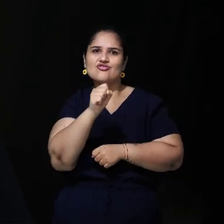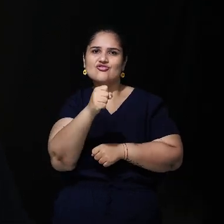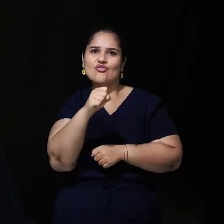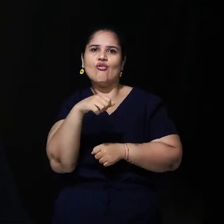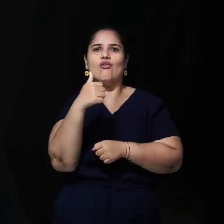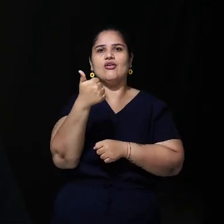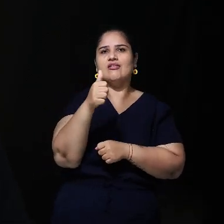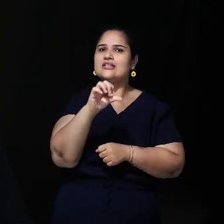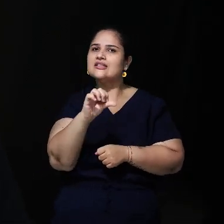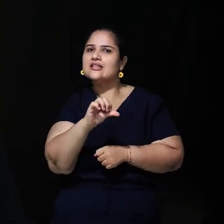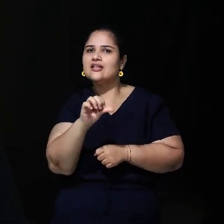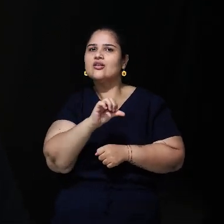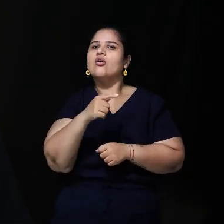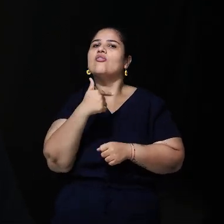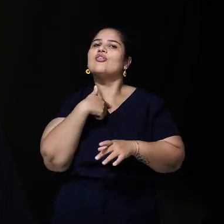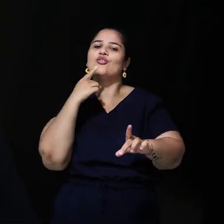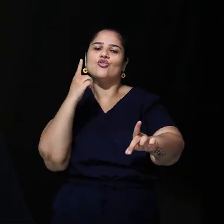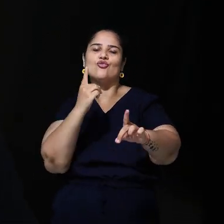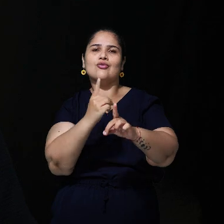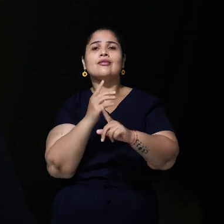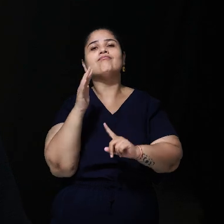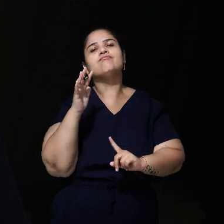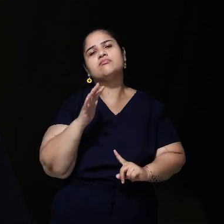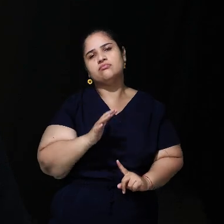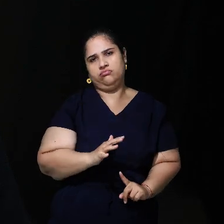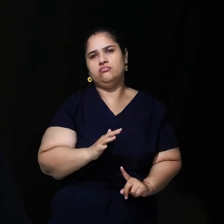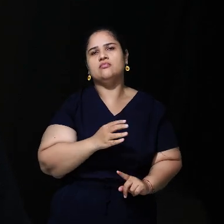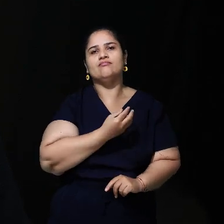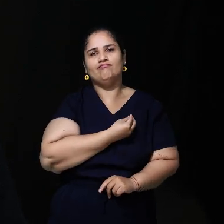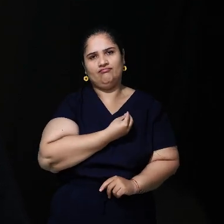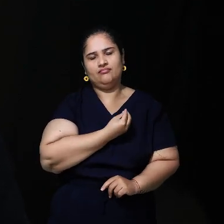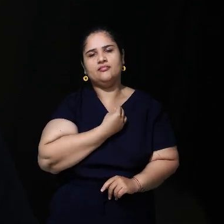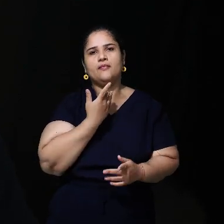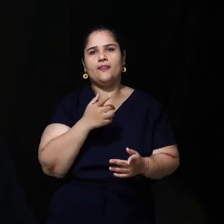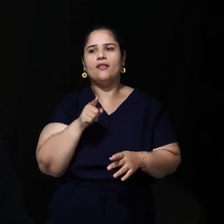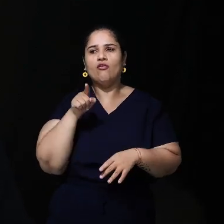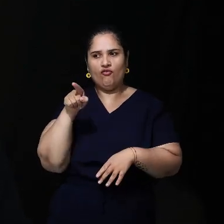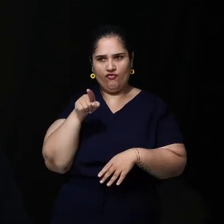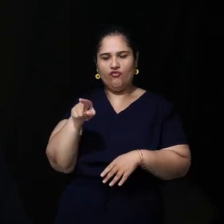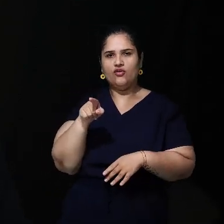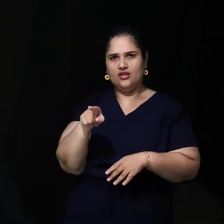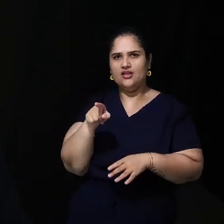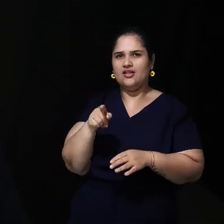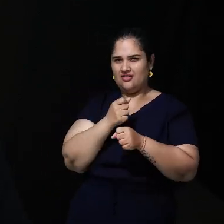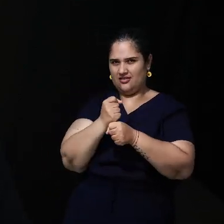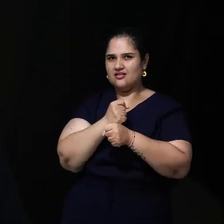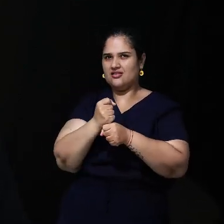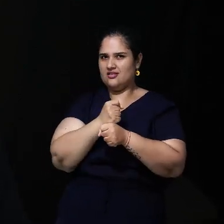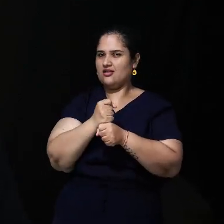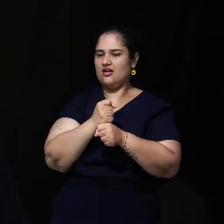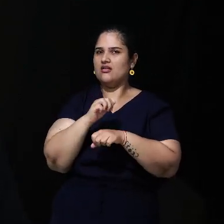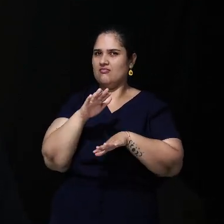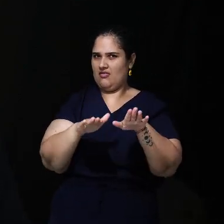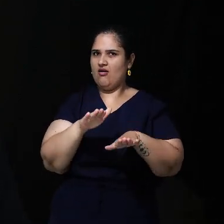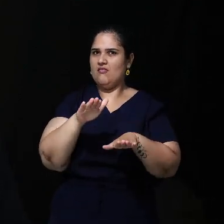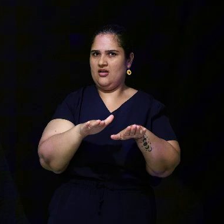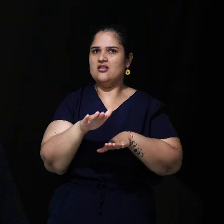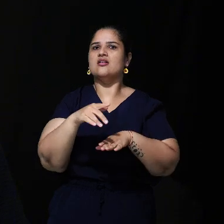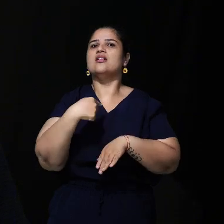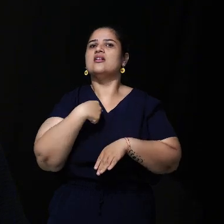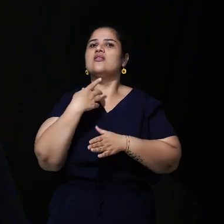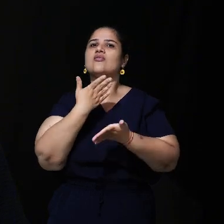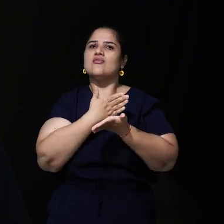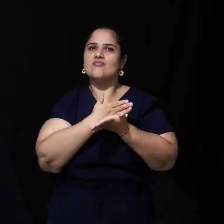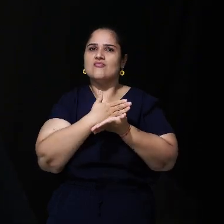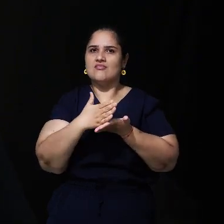depressão começou a se encontrar. E foi nessa época, dos 18, 19, 20 anos ali, que eu comecei a